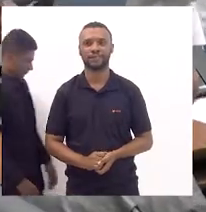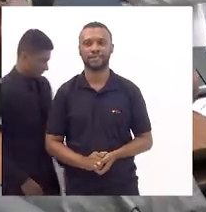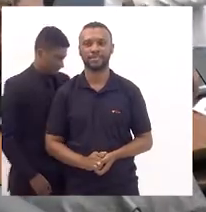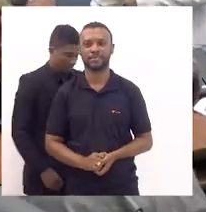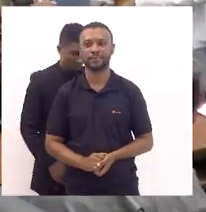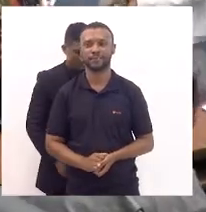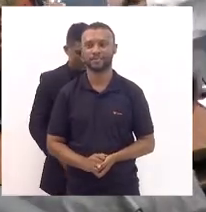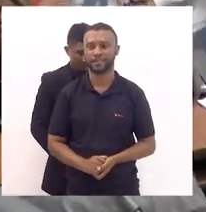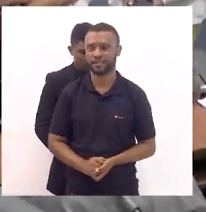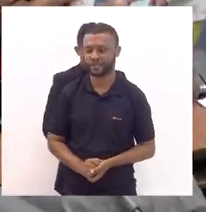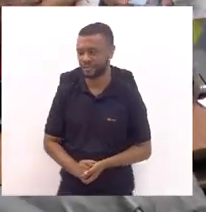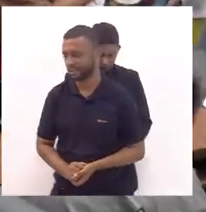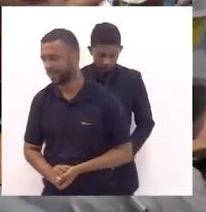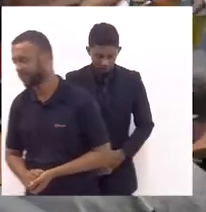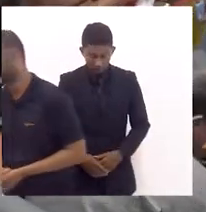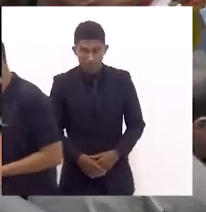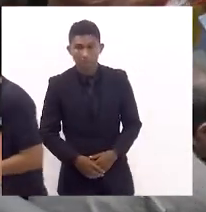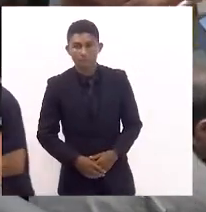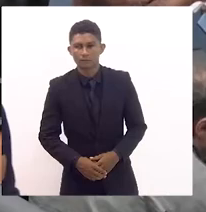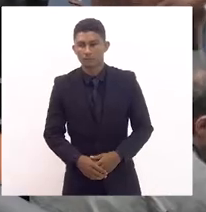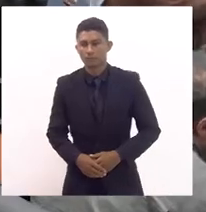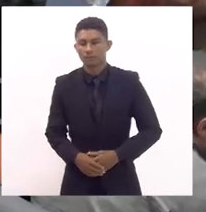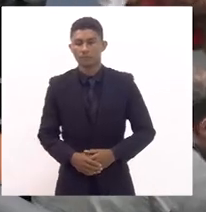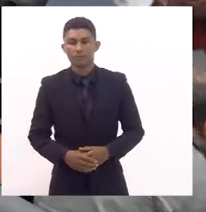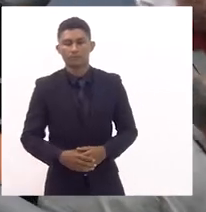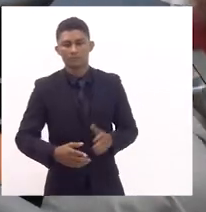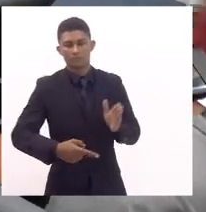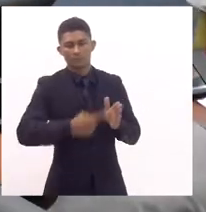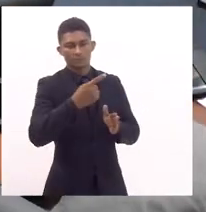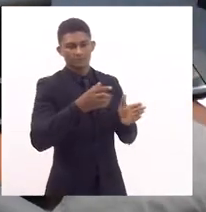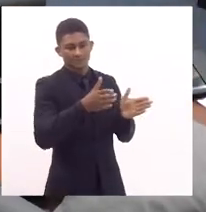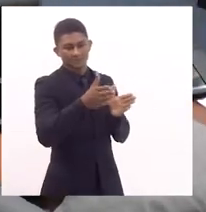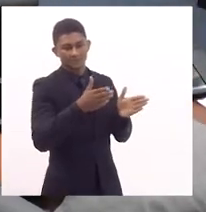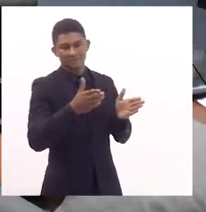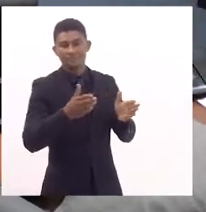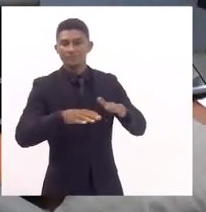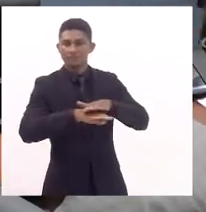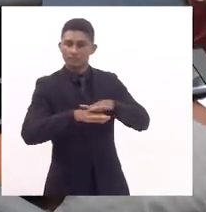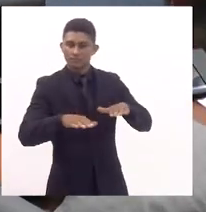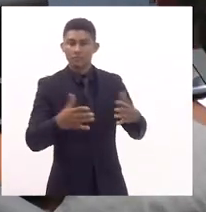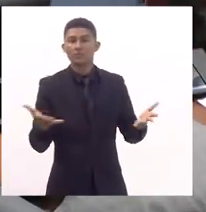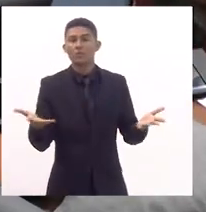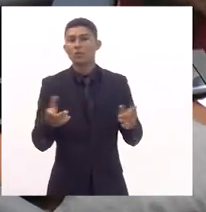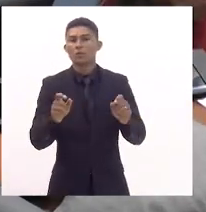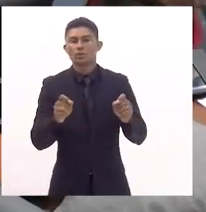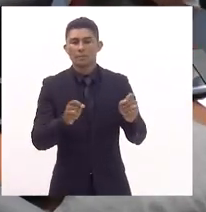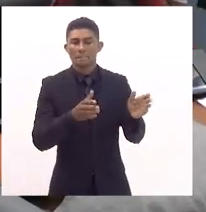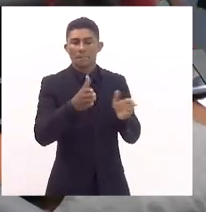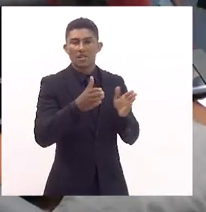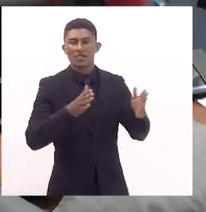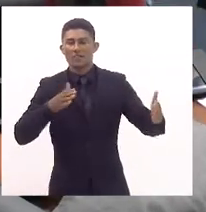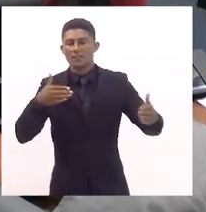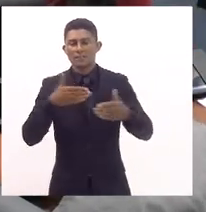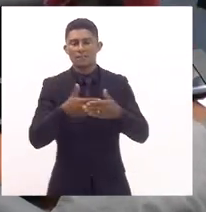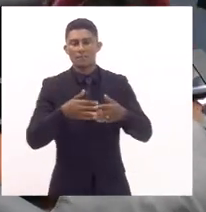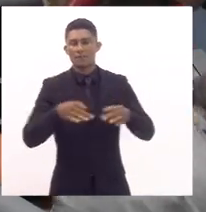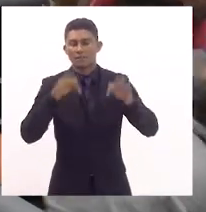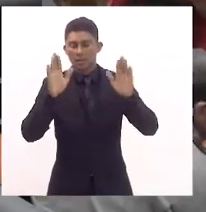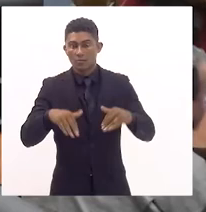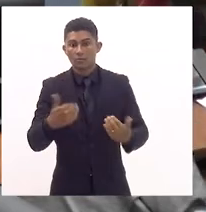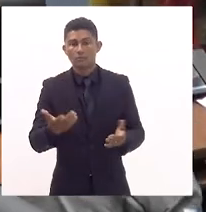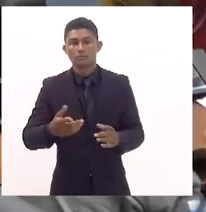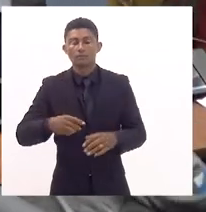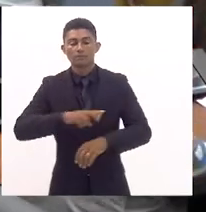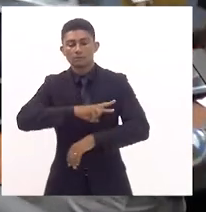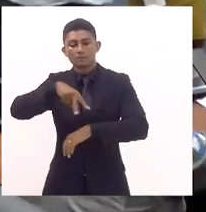Nada mais a tratar na primeira sessão extraordinária do dia, mesmo está encerrado e passa-se o expediente final. Primeiro orador, inscrito ao nome